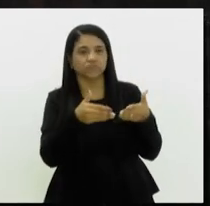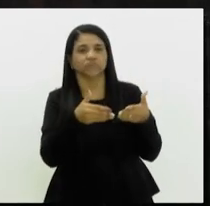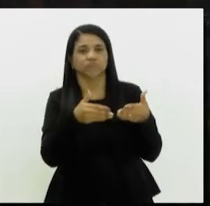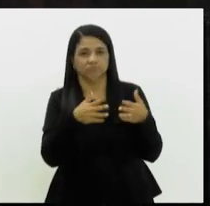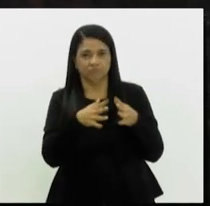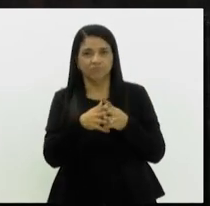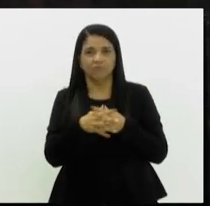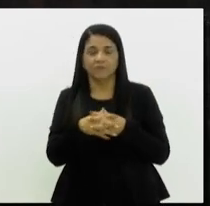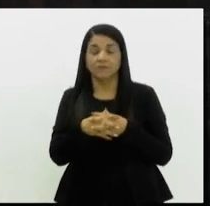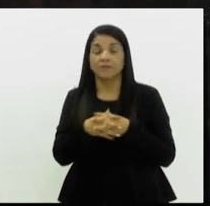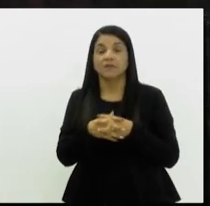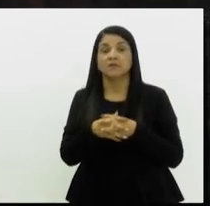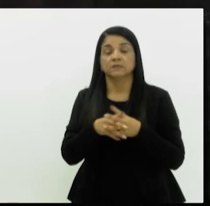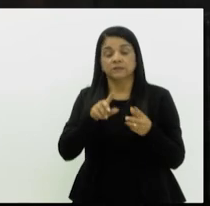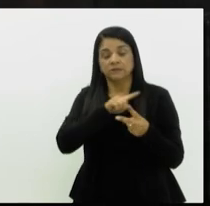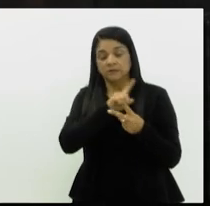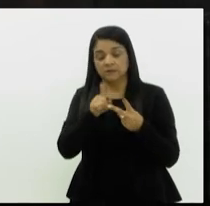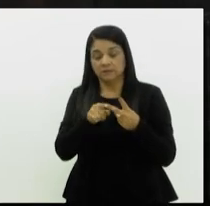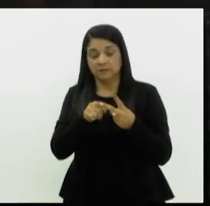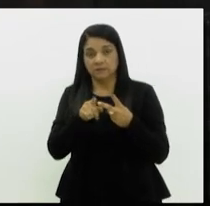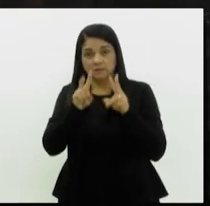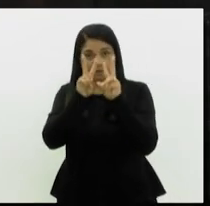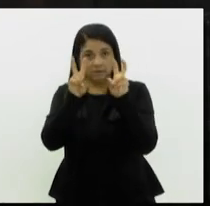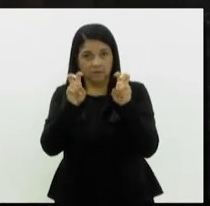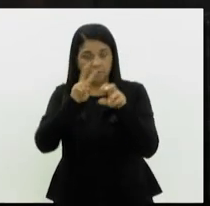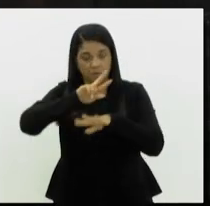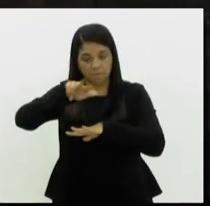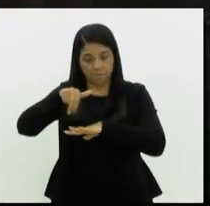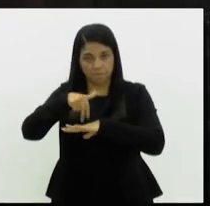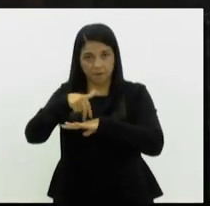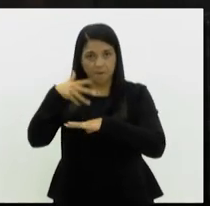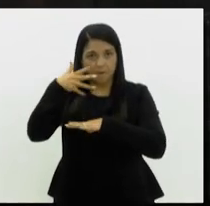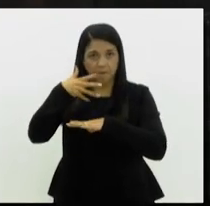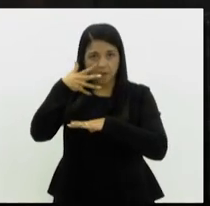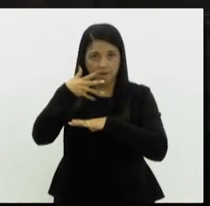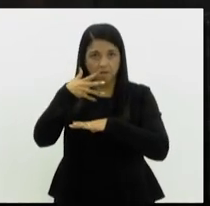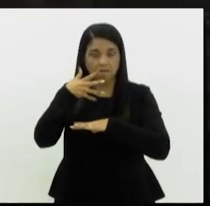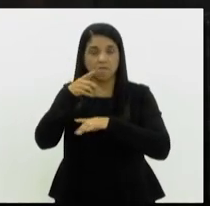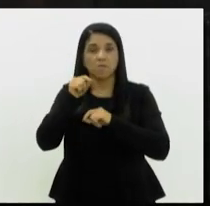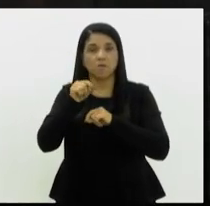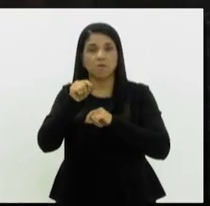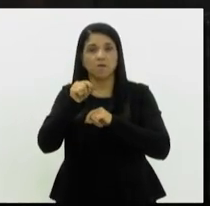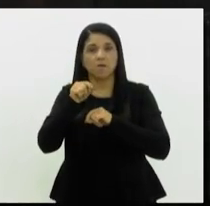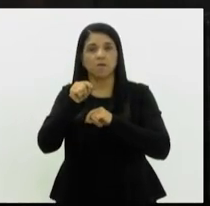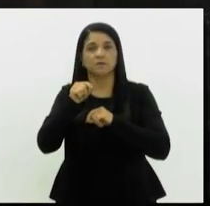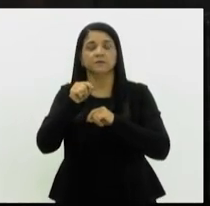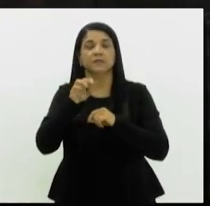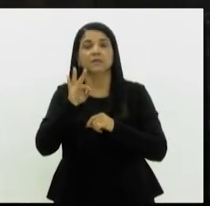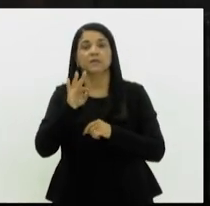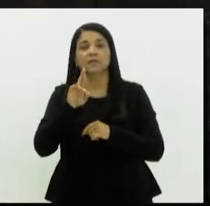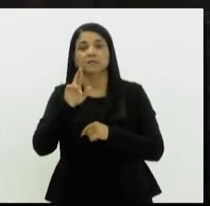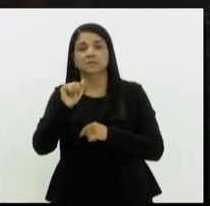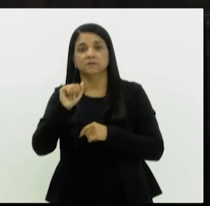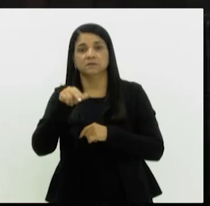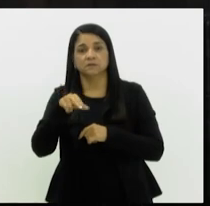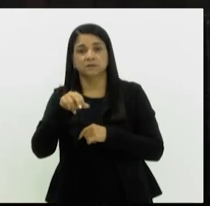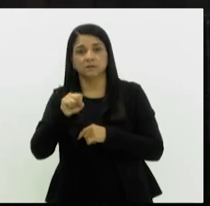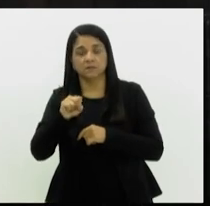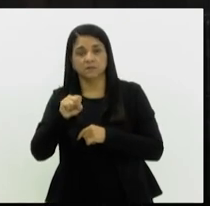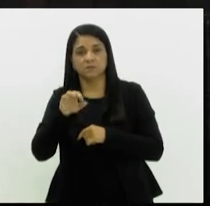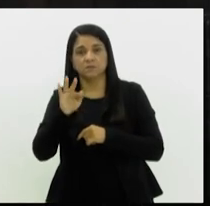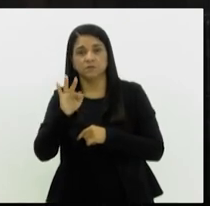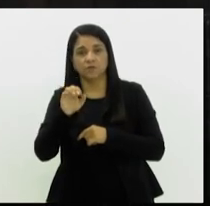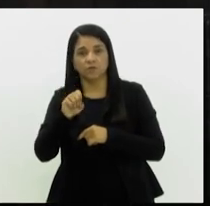tema que me traz a essa tribuna, também já foi um tema aqui abordado, tem a ver com a transfobia relacionada à jovem